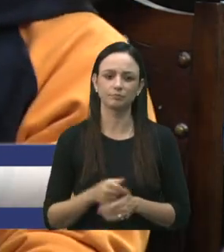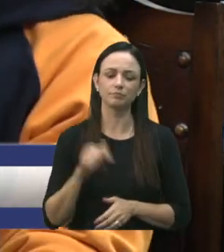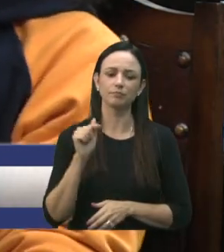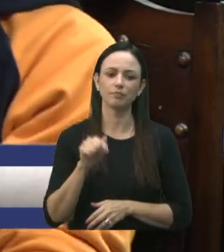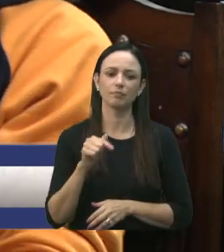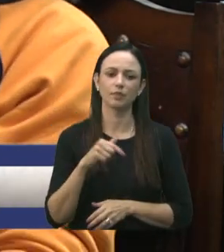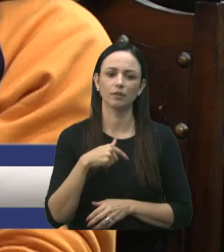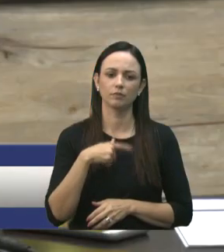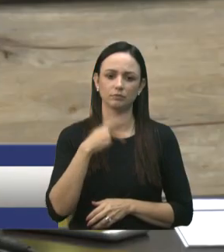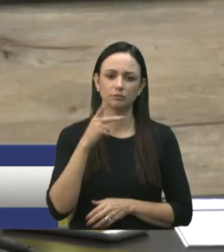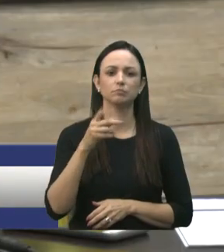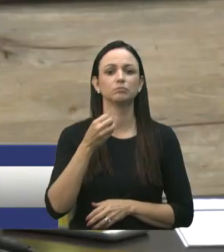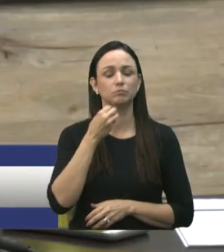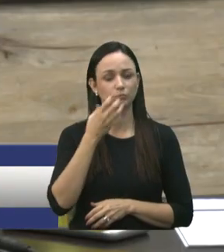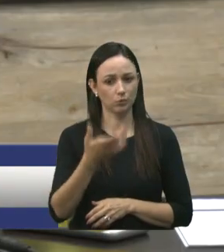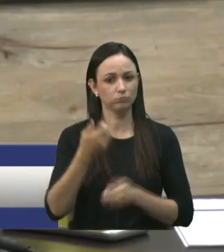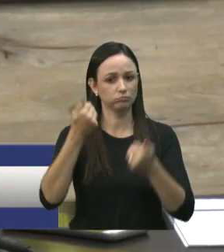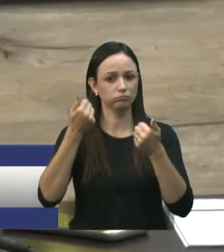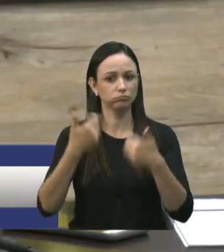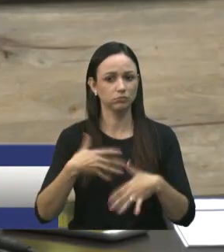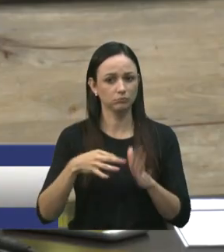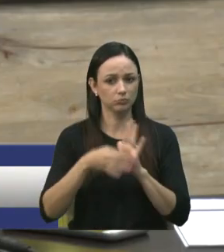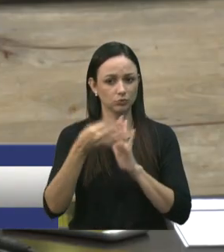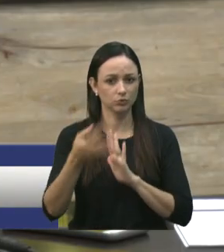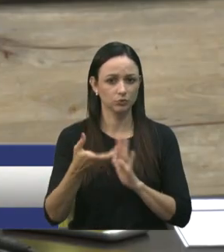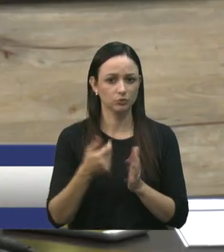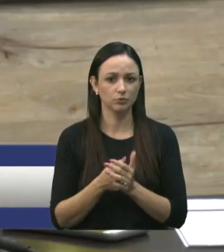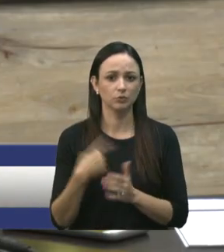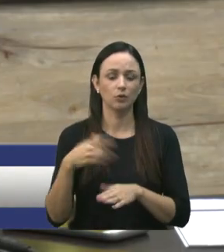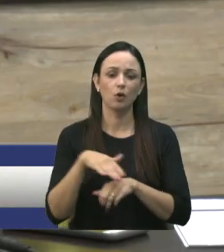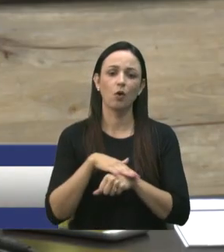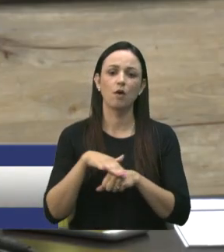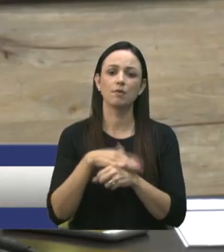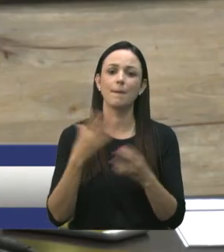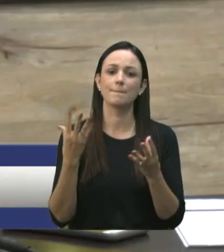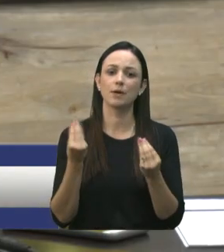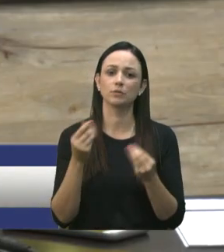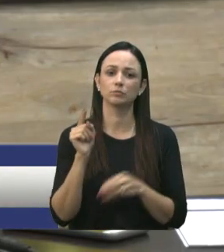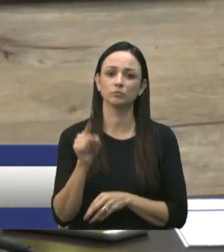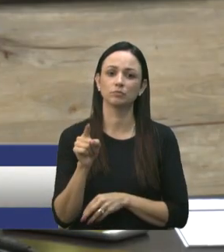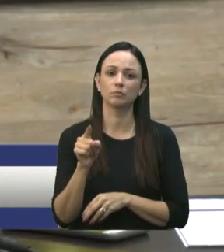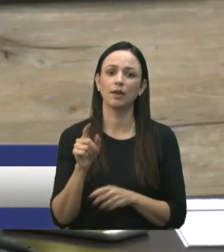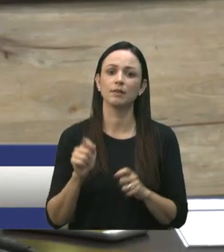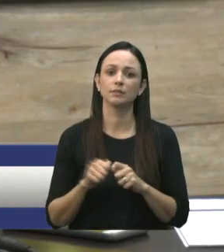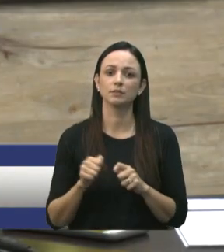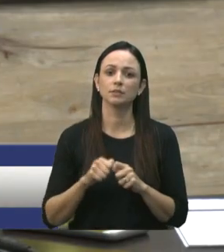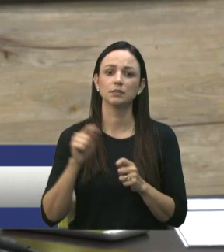uma ótima colocação, Matheus, o que nós conversamos bastante é fazer com que